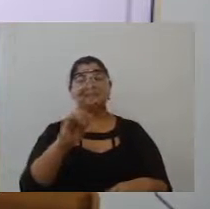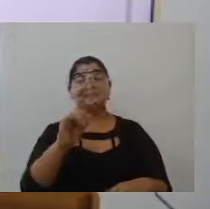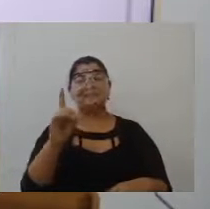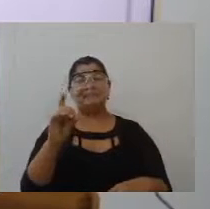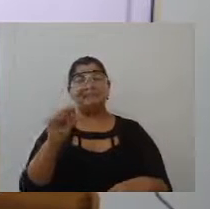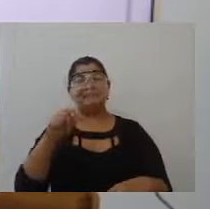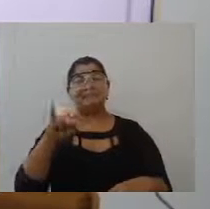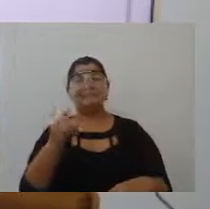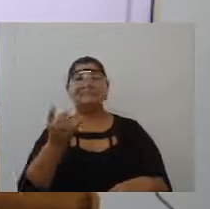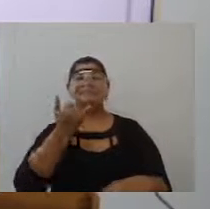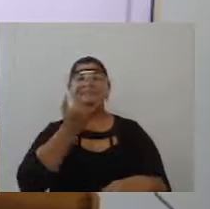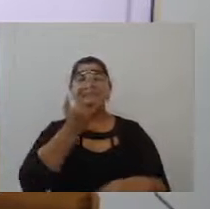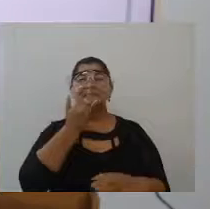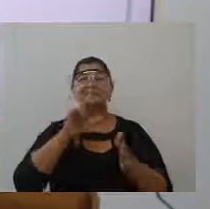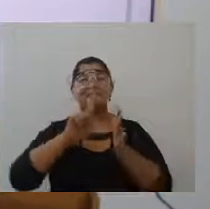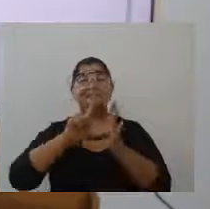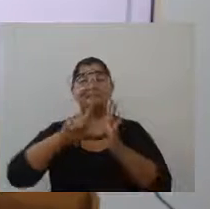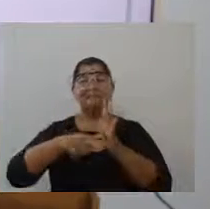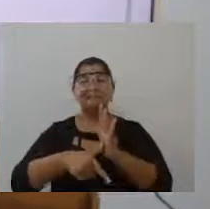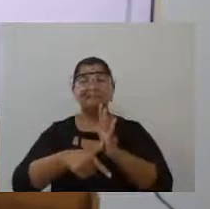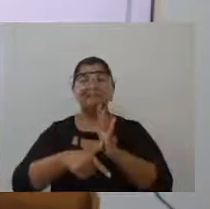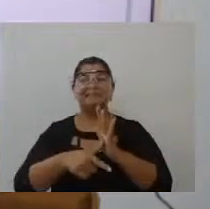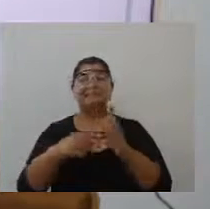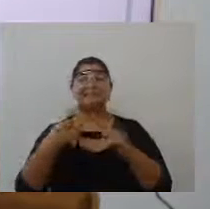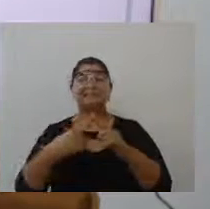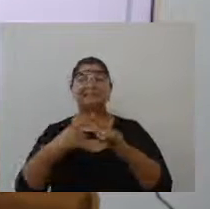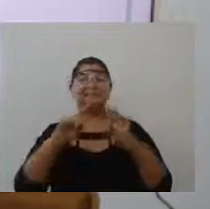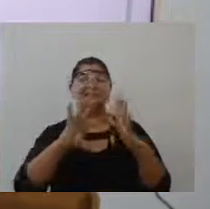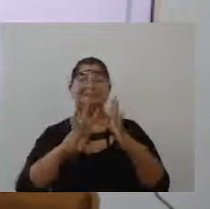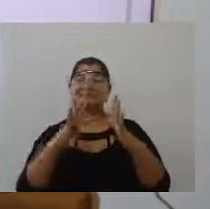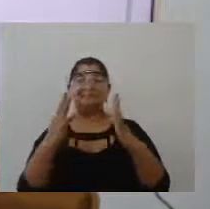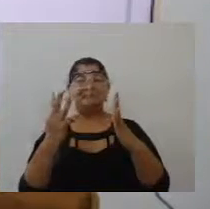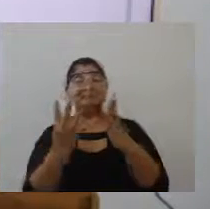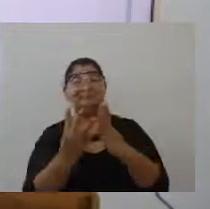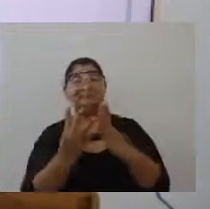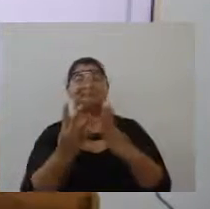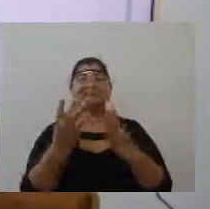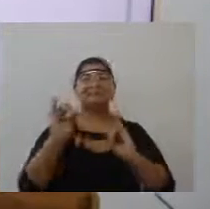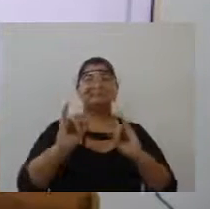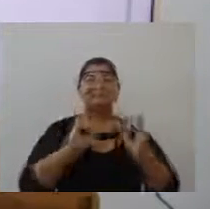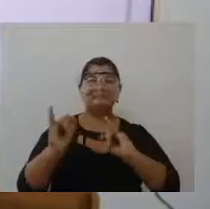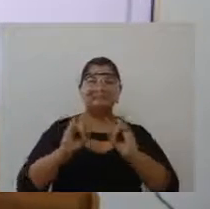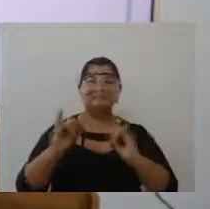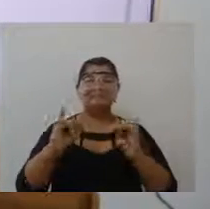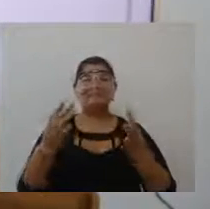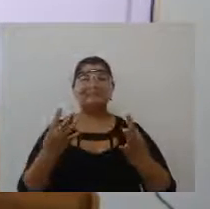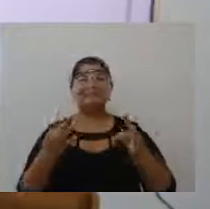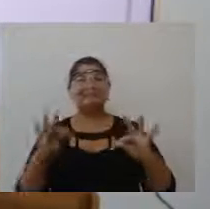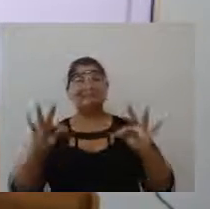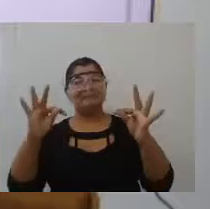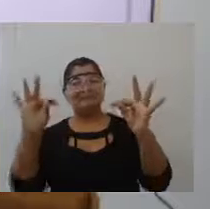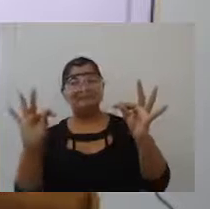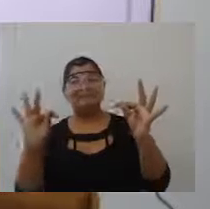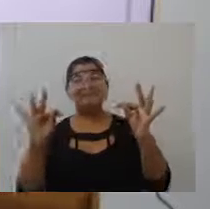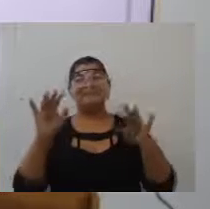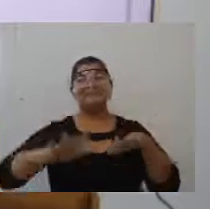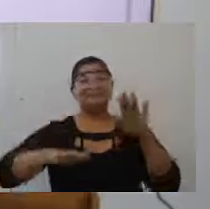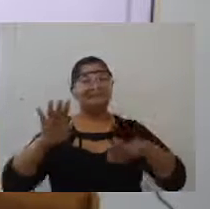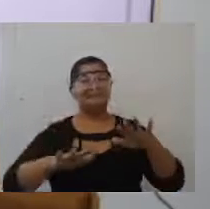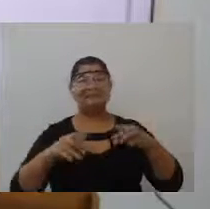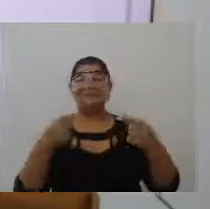peço desculpas por esse pequeno atraso. Nesse tempo de quarentena, a internet, os meios tecnológicos, às vezes